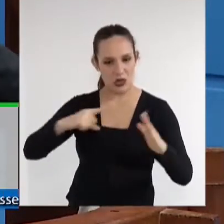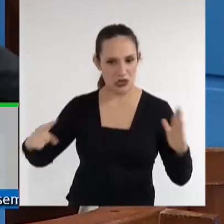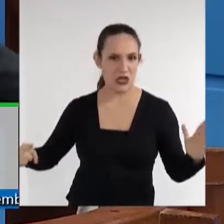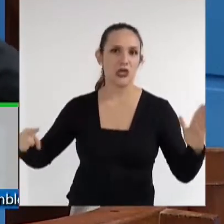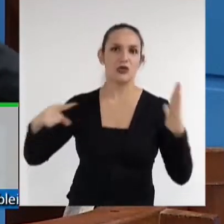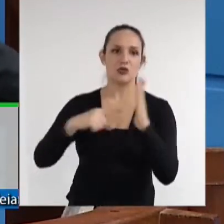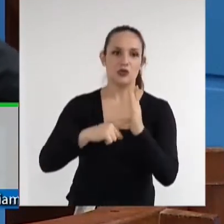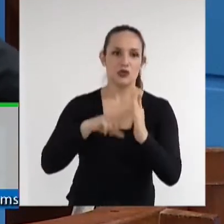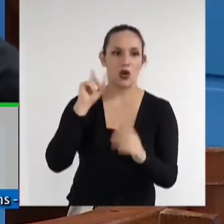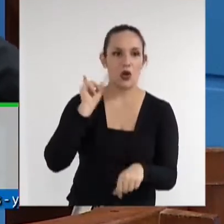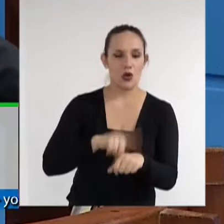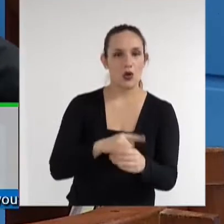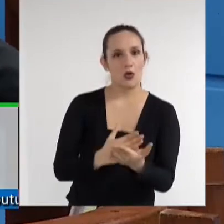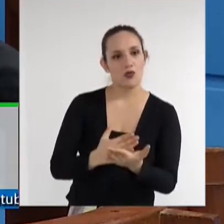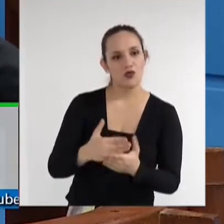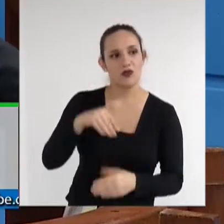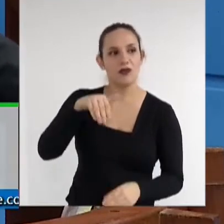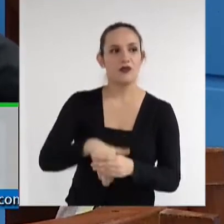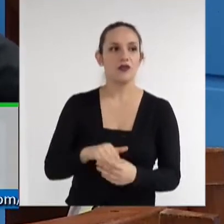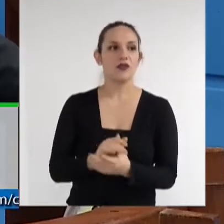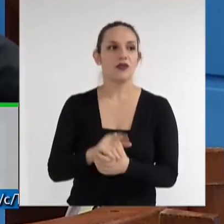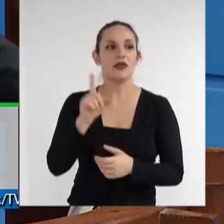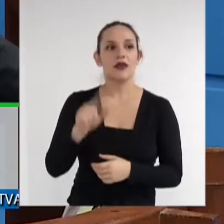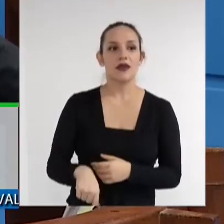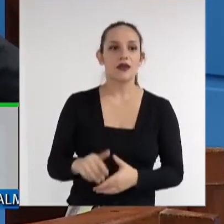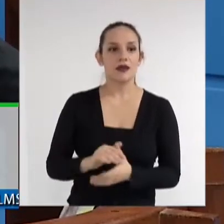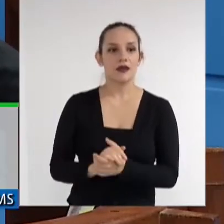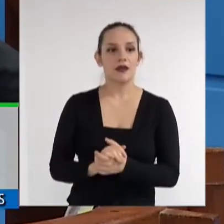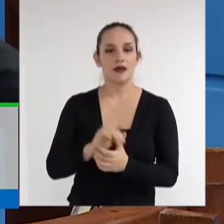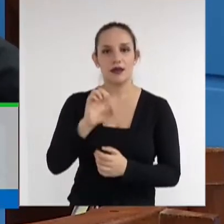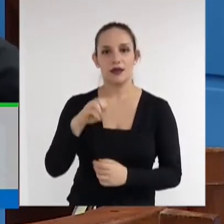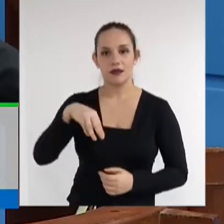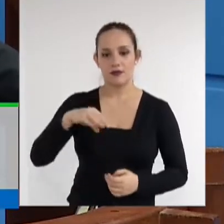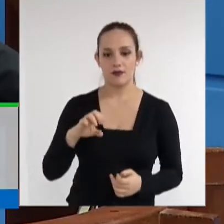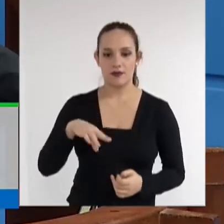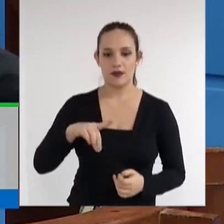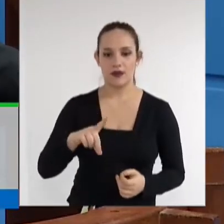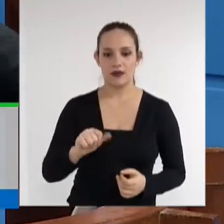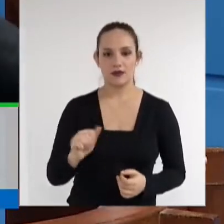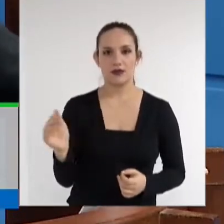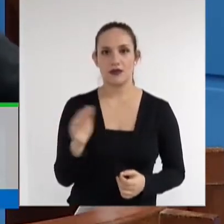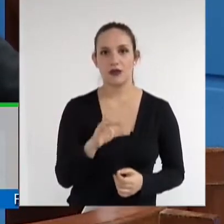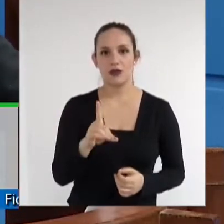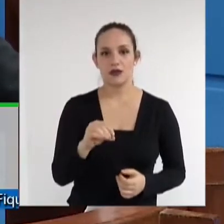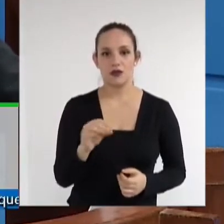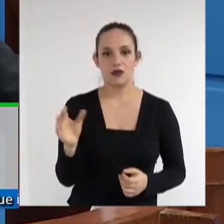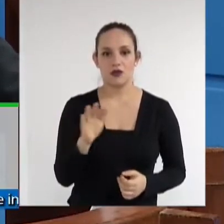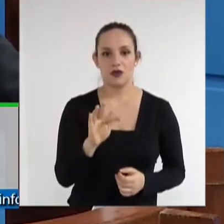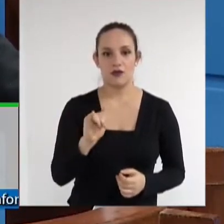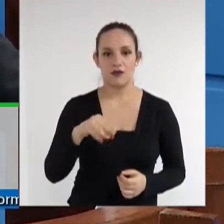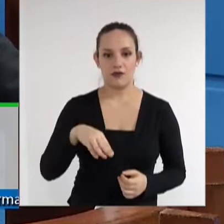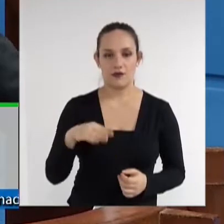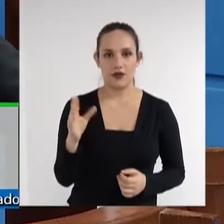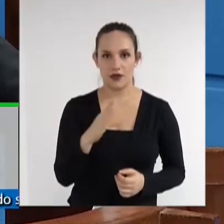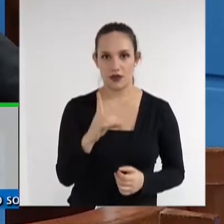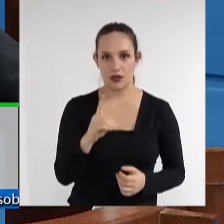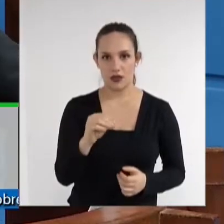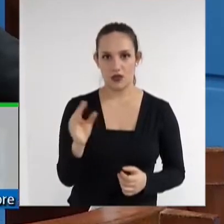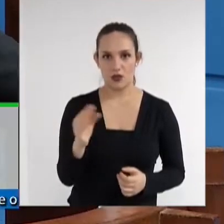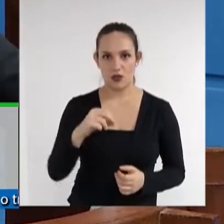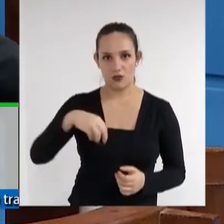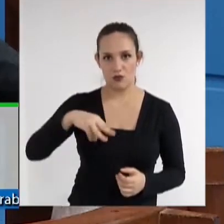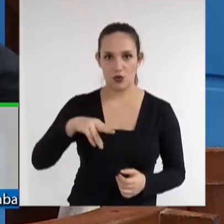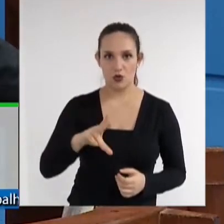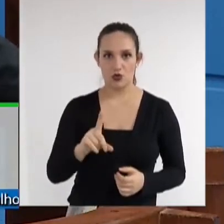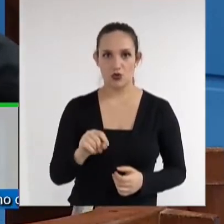sua votação, como chamamos de emenda do fim do mundo, a PEC do fim do mundo, né?